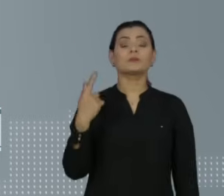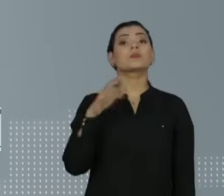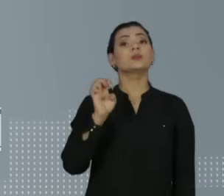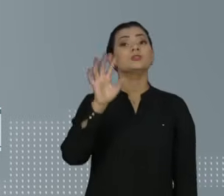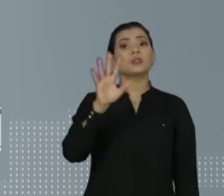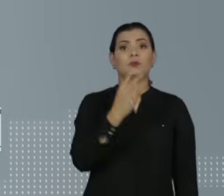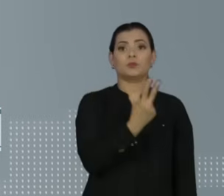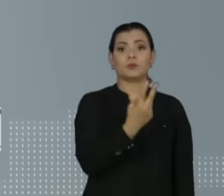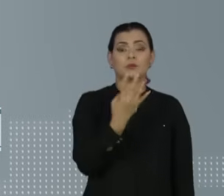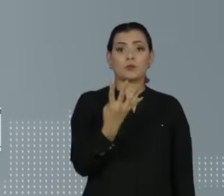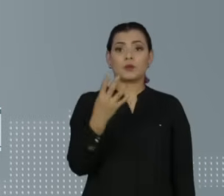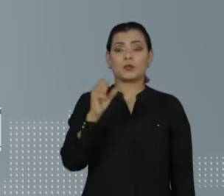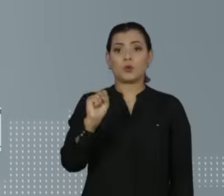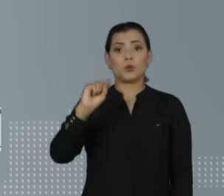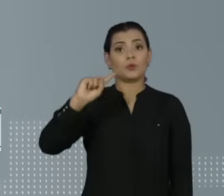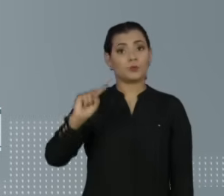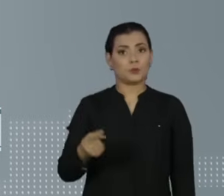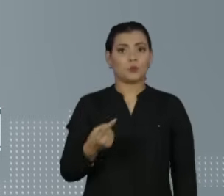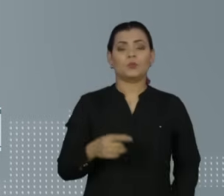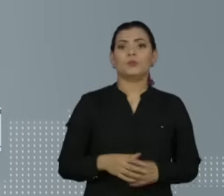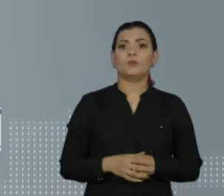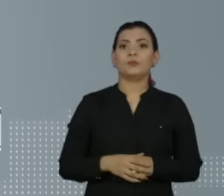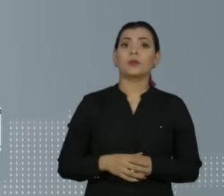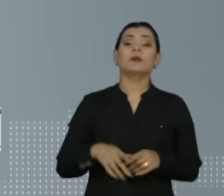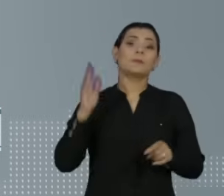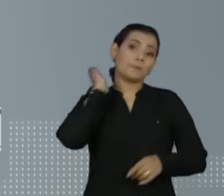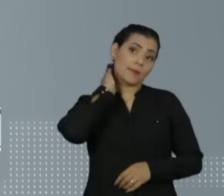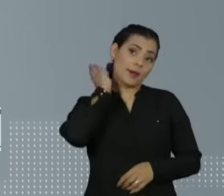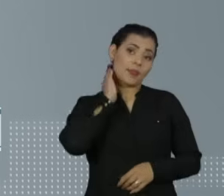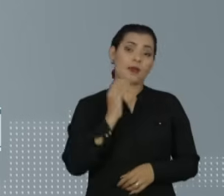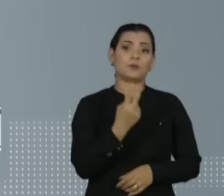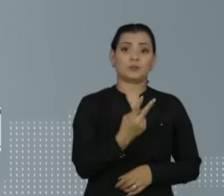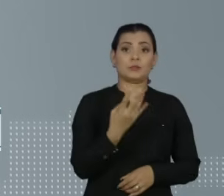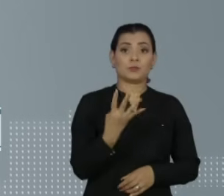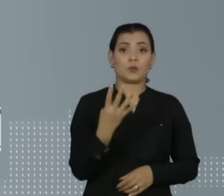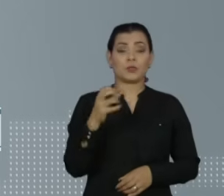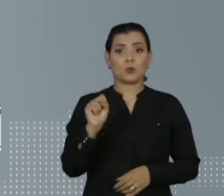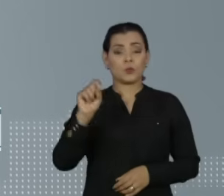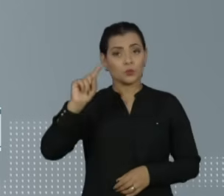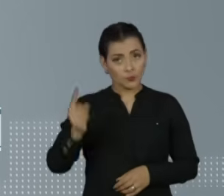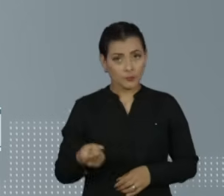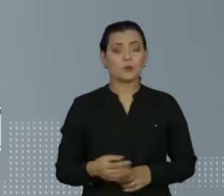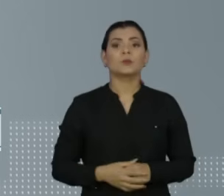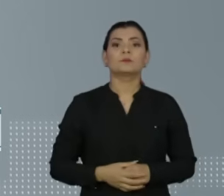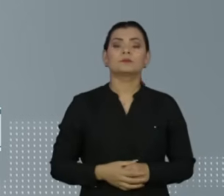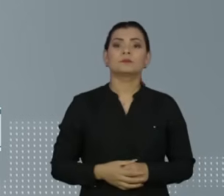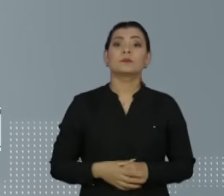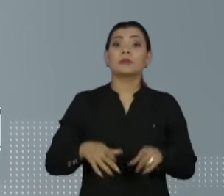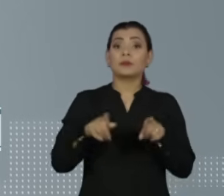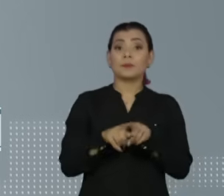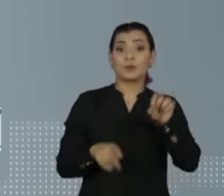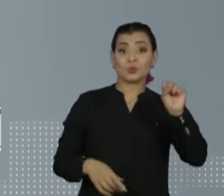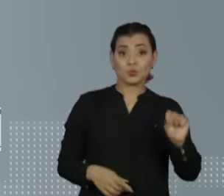mais atingido no centro-oeste. Na região norte, o Pará tem mais casos.